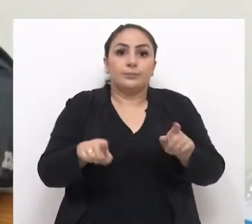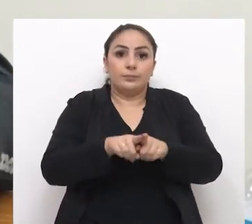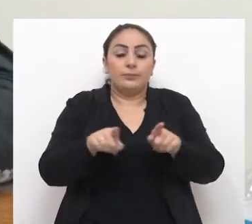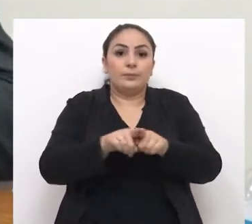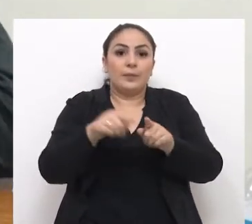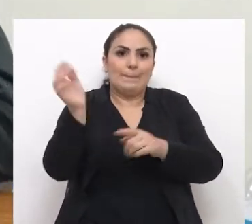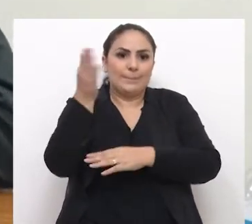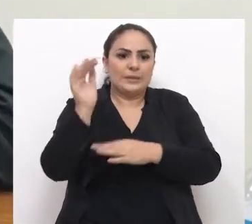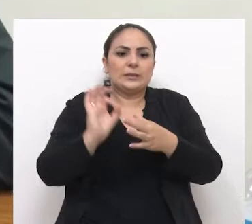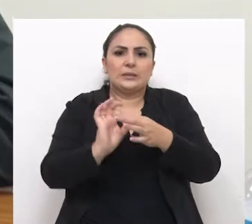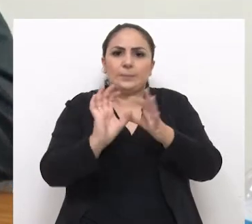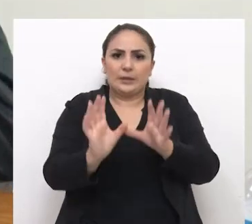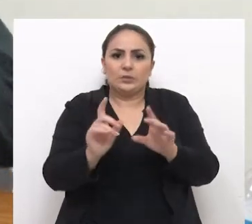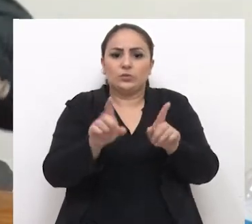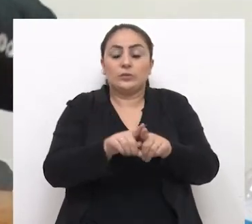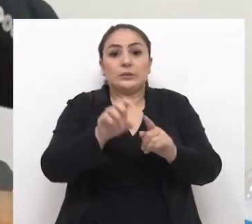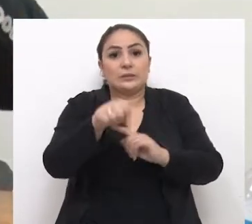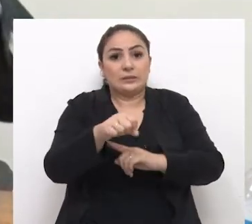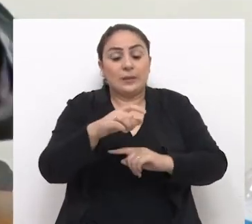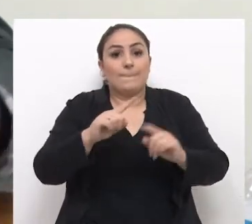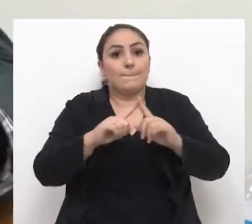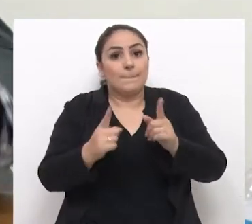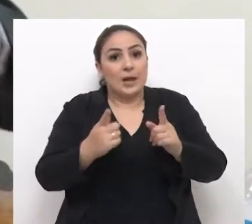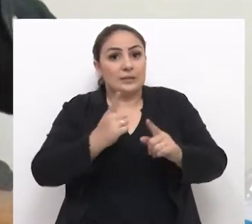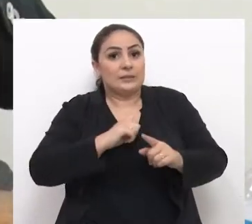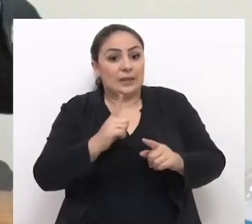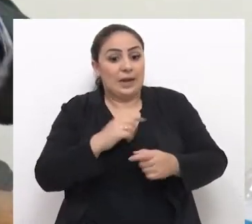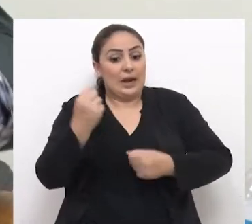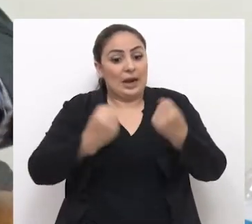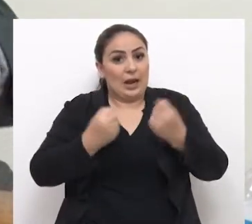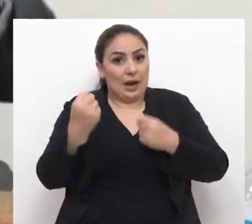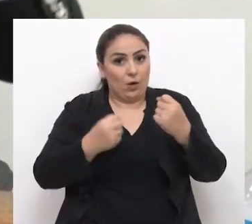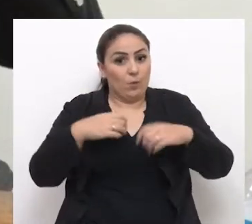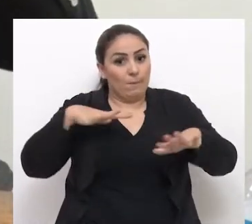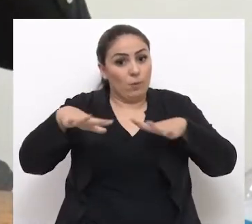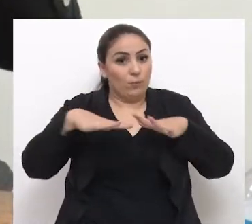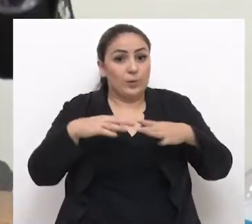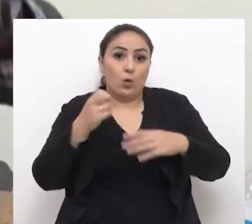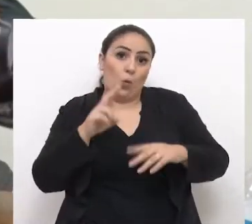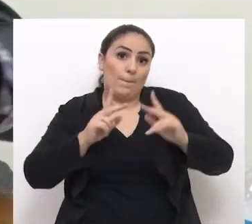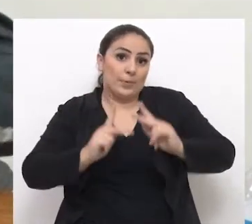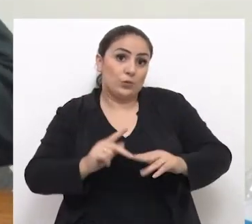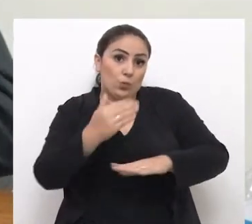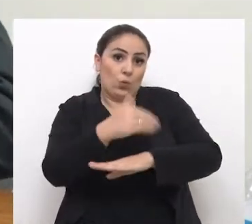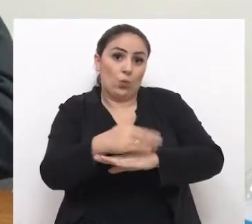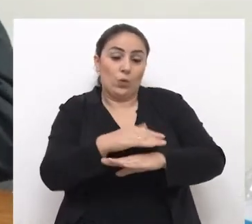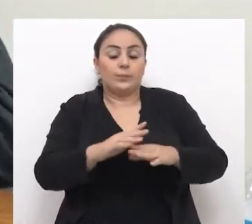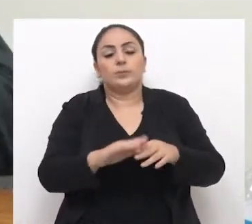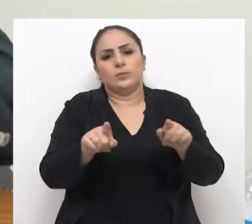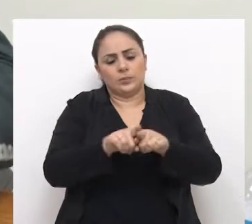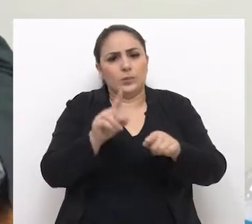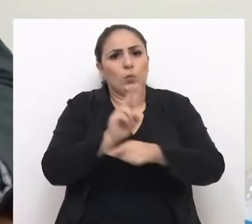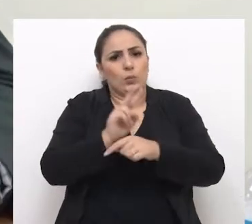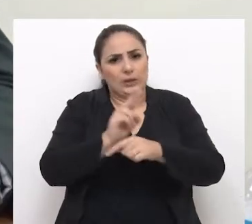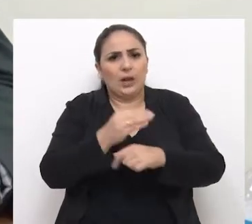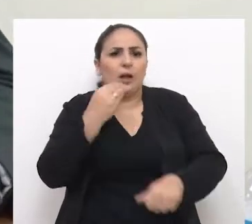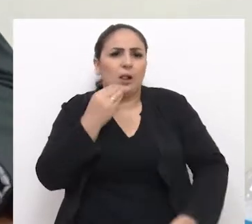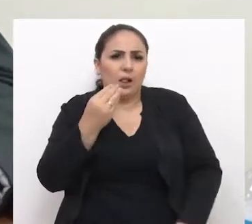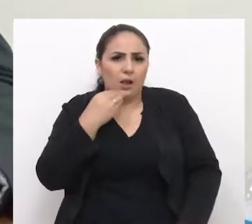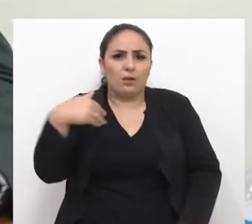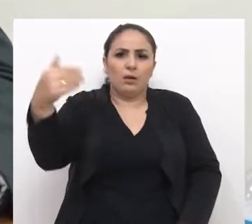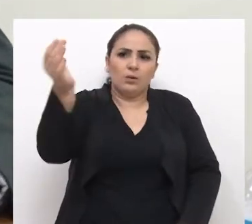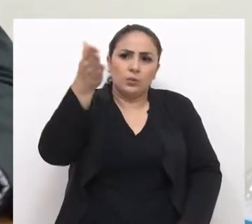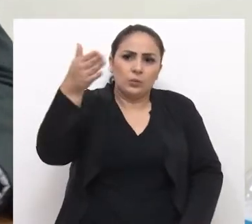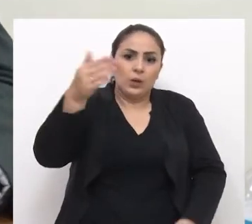As bandeiras também são permitidas, desde que estejam nos veículos em movimento ou com as pessoas na rua. Cuidado, claro,